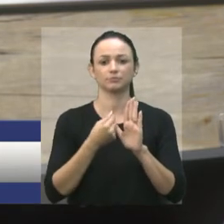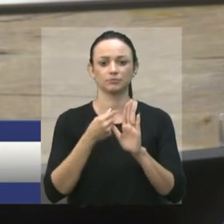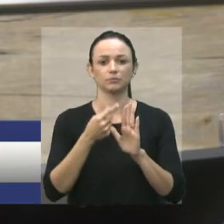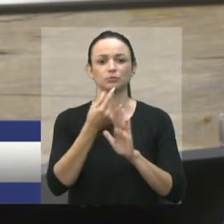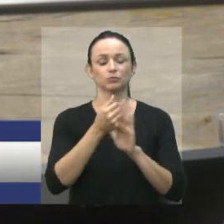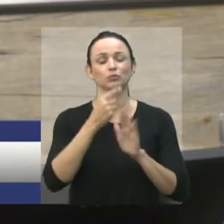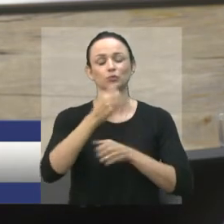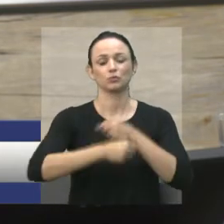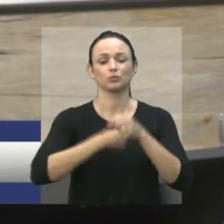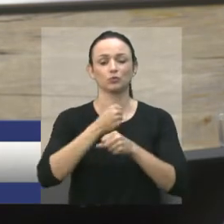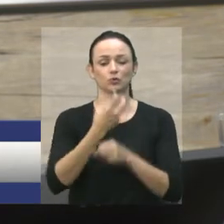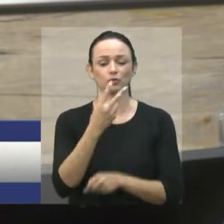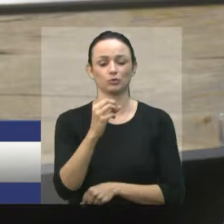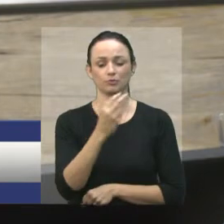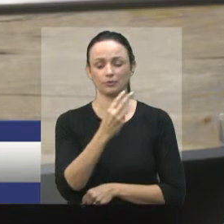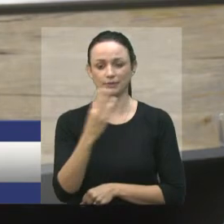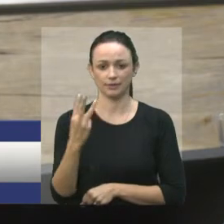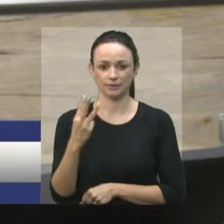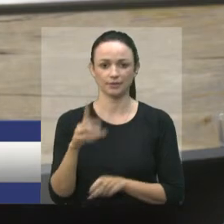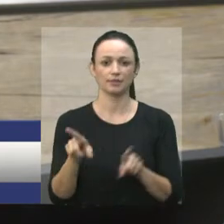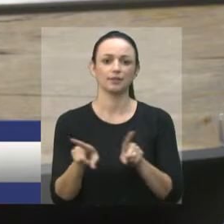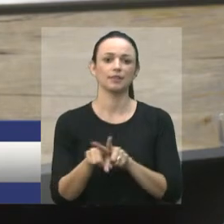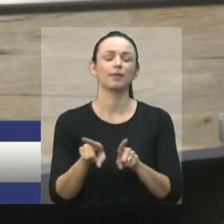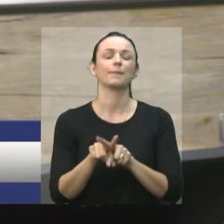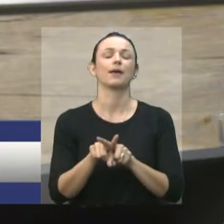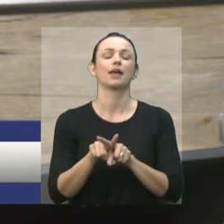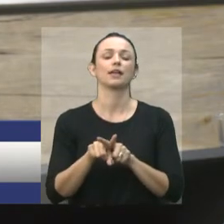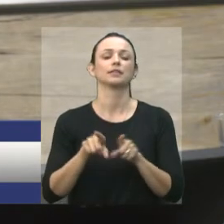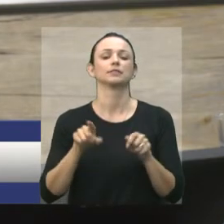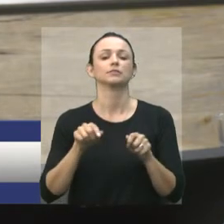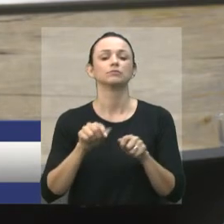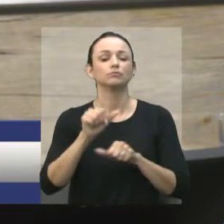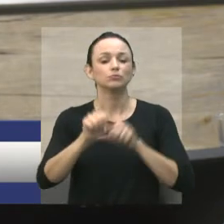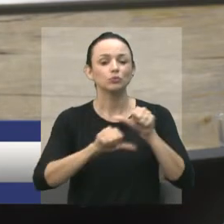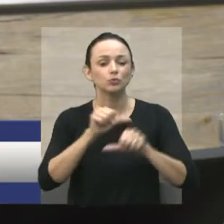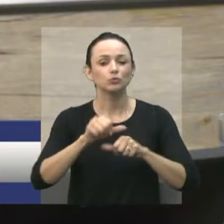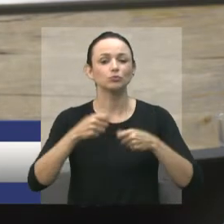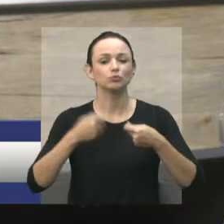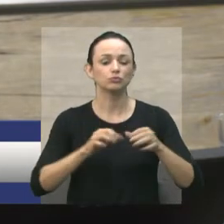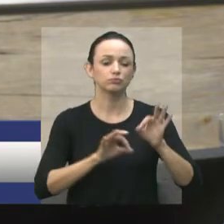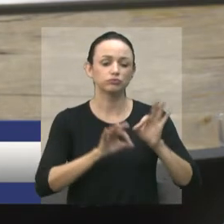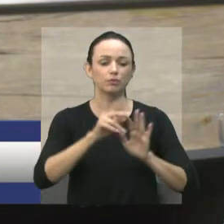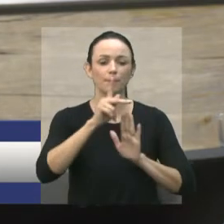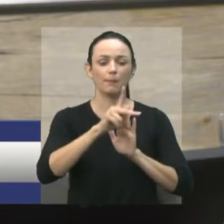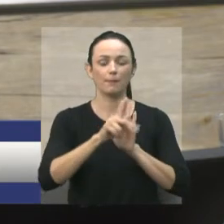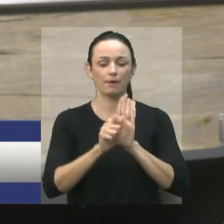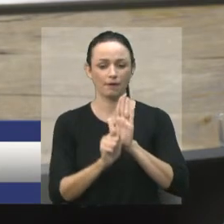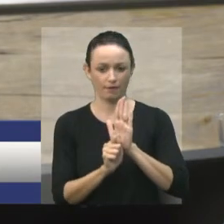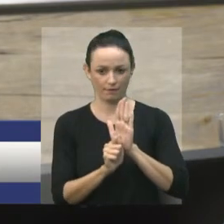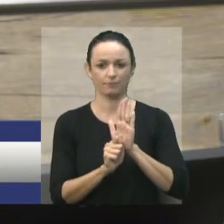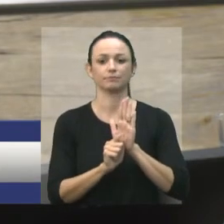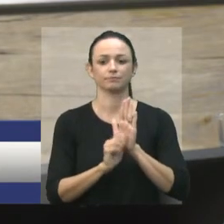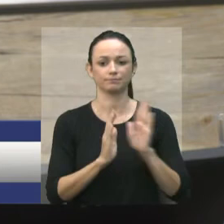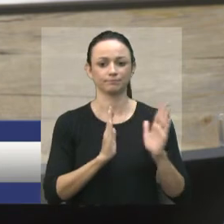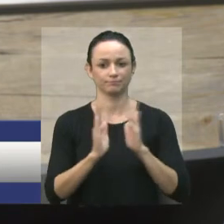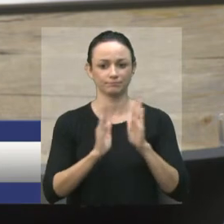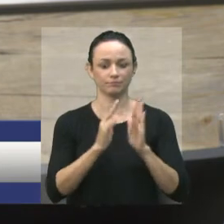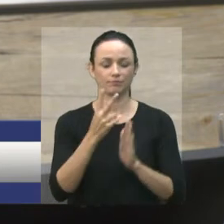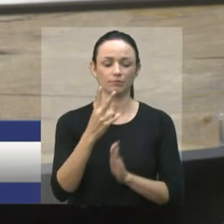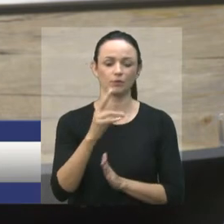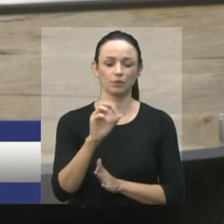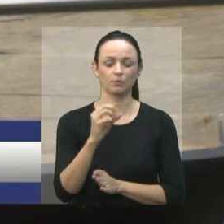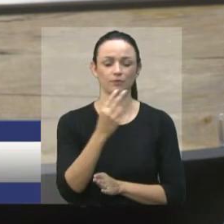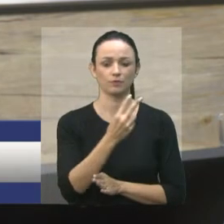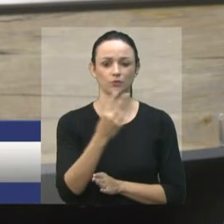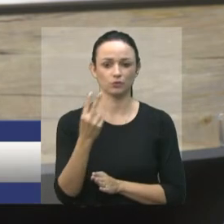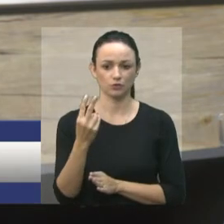de 2023, bem como promovidas as alterações no plano plurianual para o período de